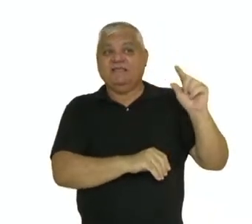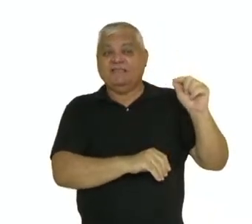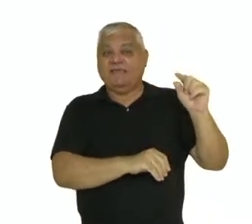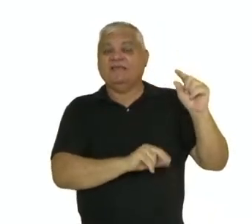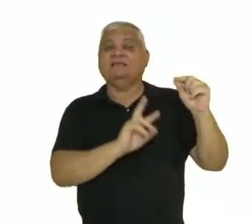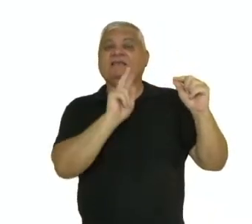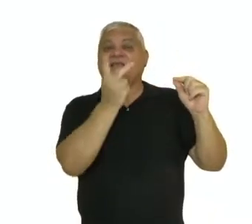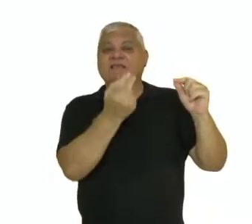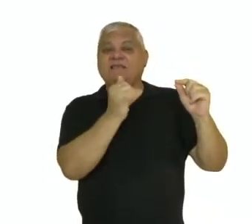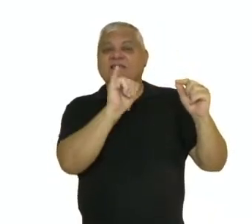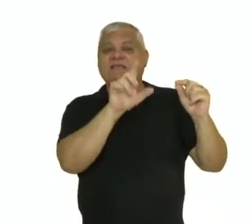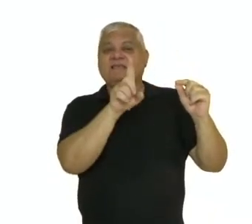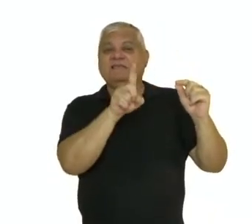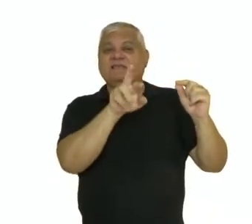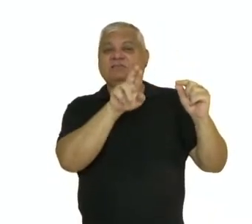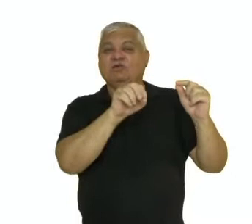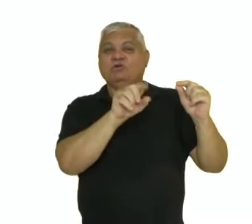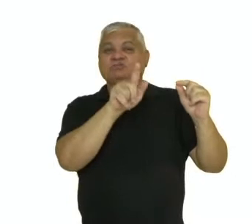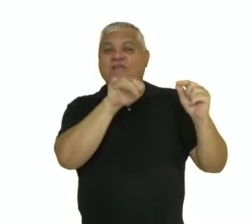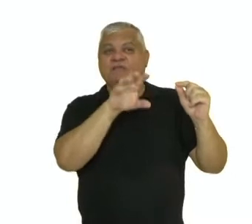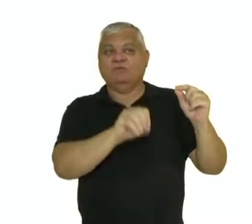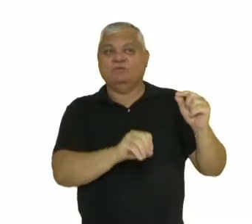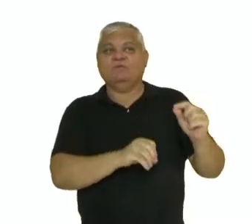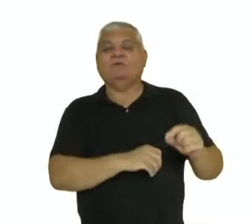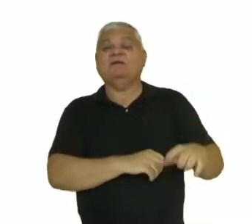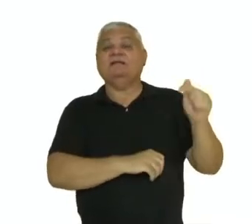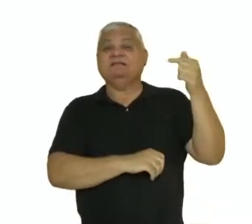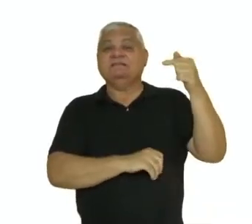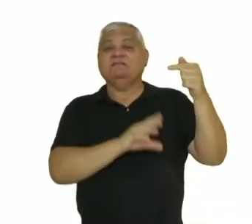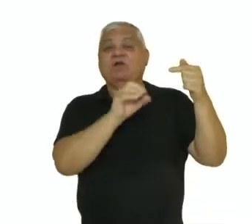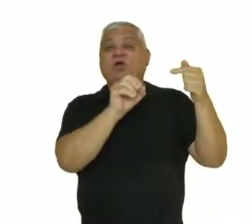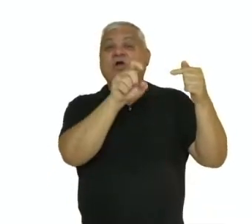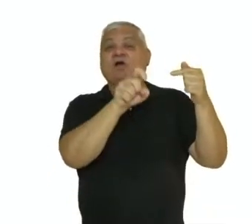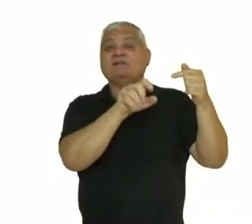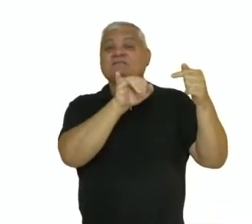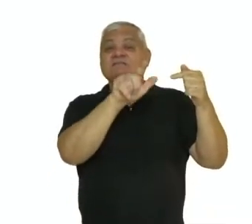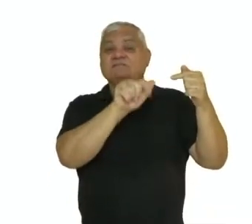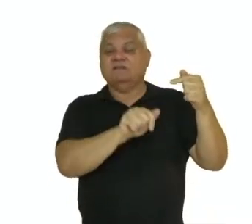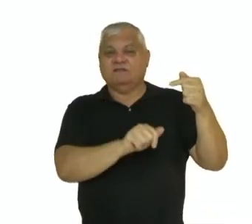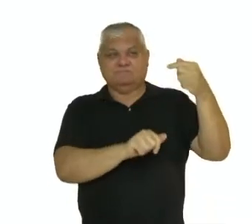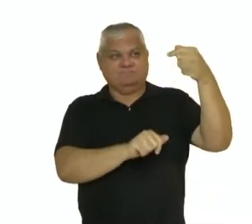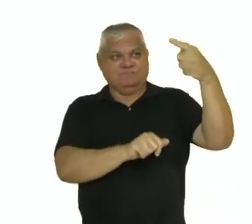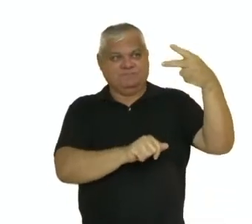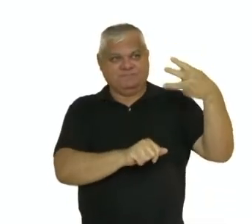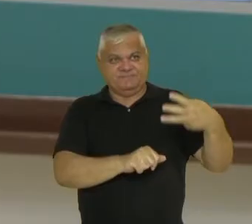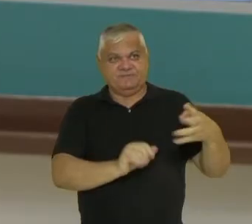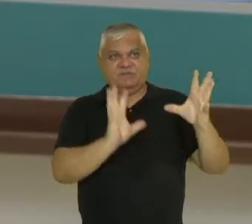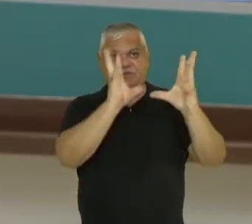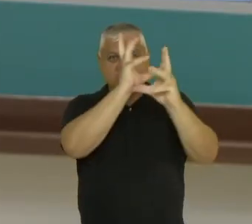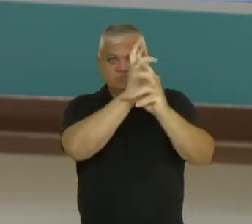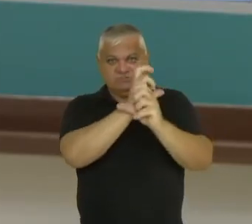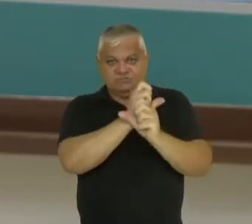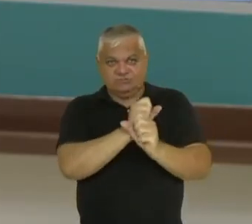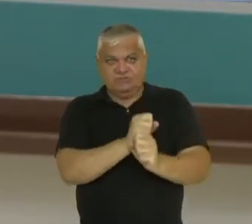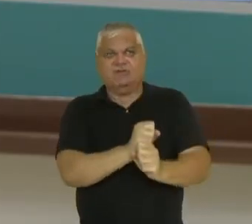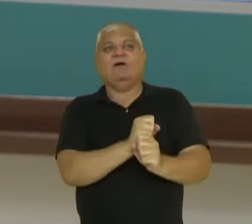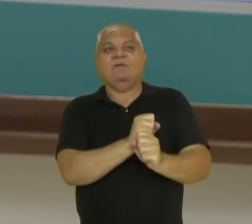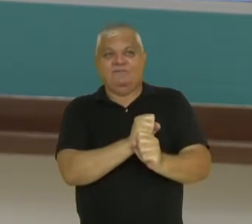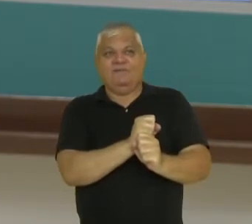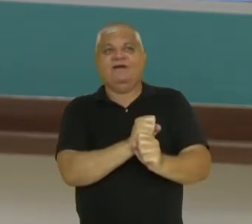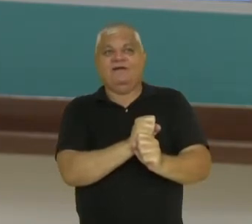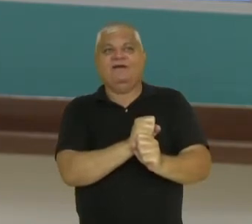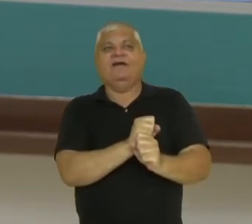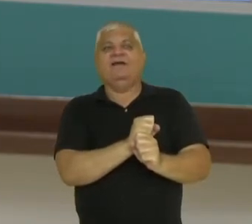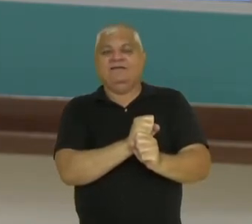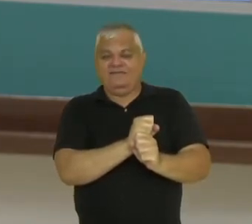do índice, 10 hidrogênios e 7 oxigênios, somando os 5 que eu tenho aqui na primeira